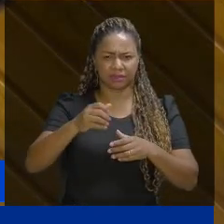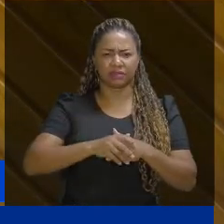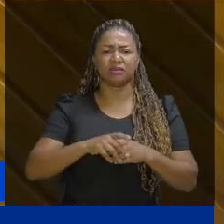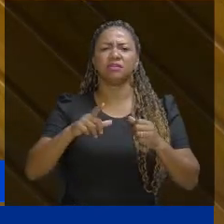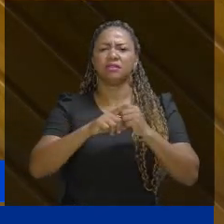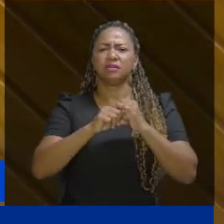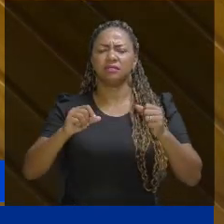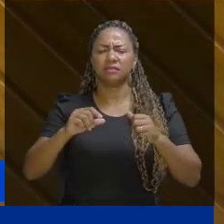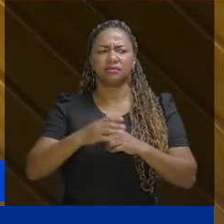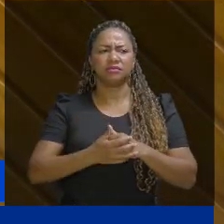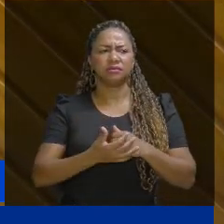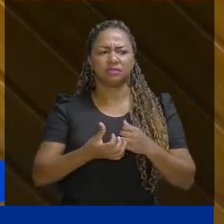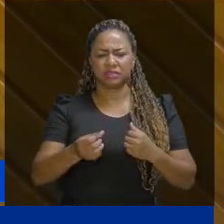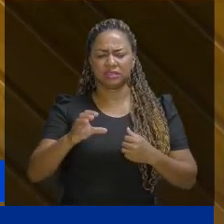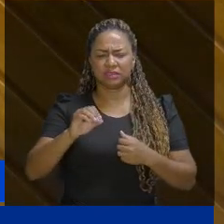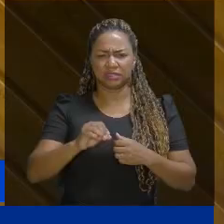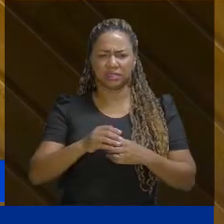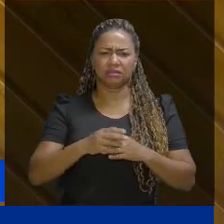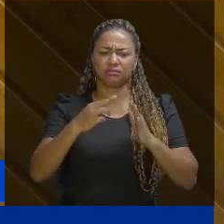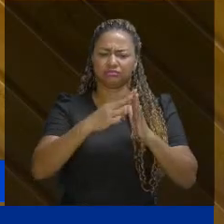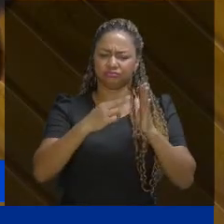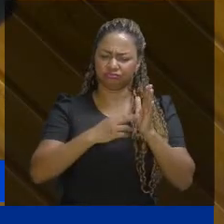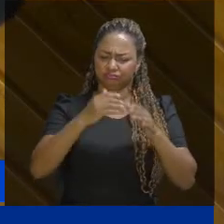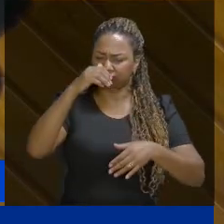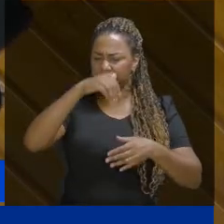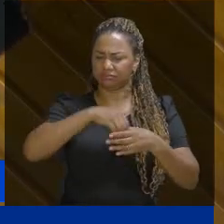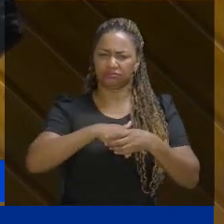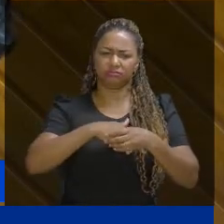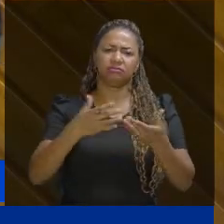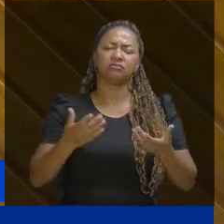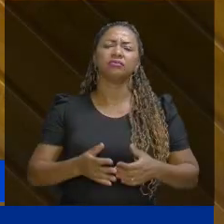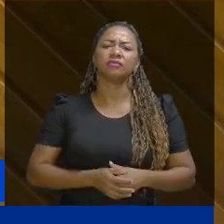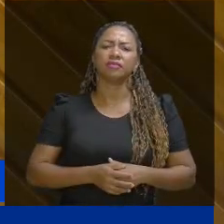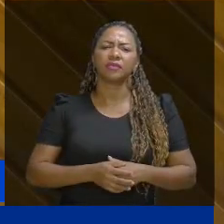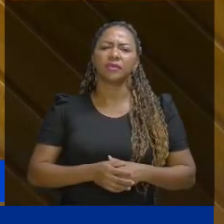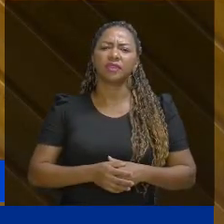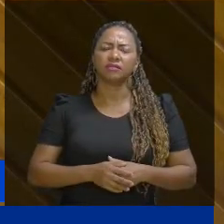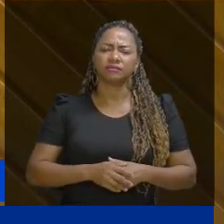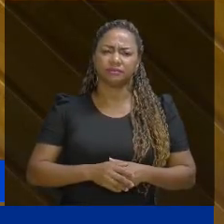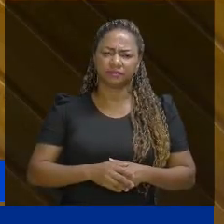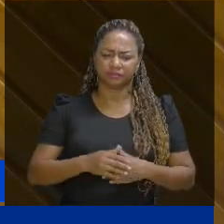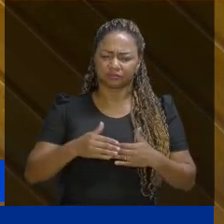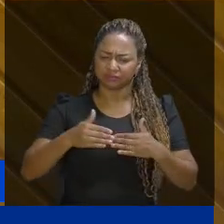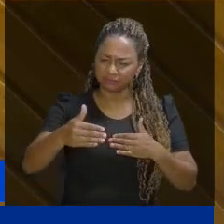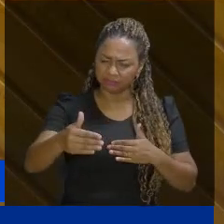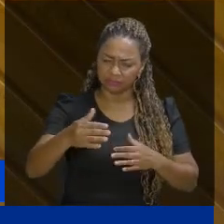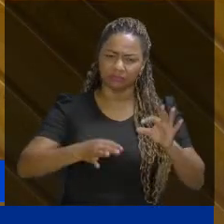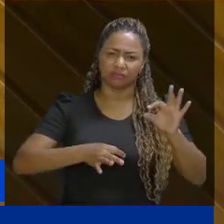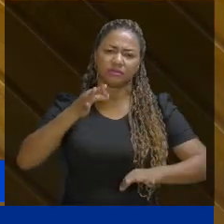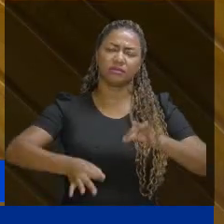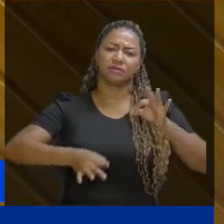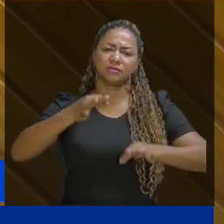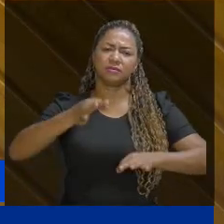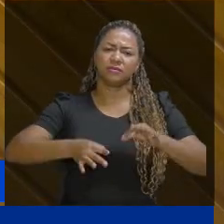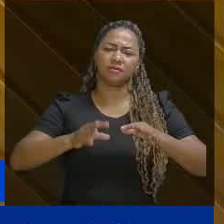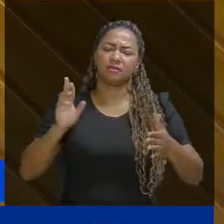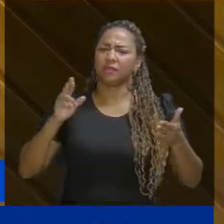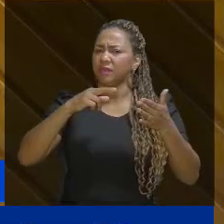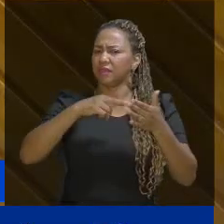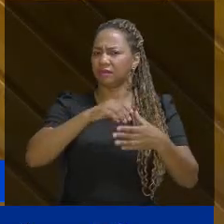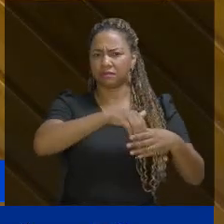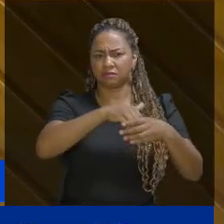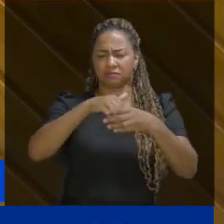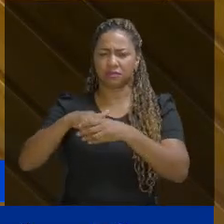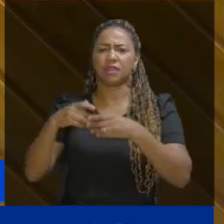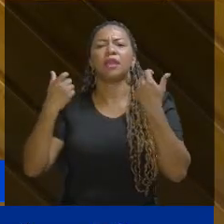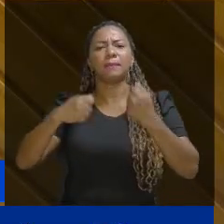artigo 61 do Regimento Interno. Então, veja, a partir daquele julgamento, a relatoria do